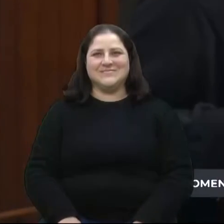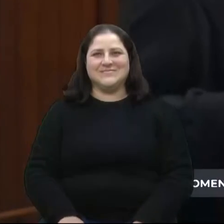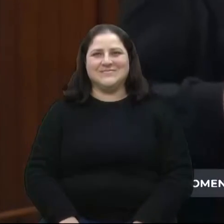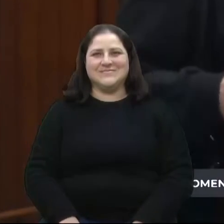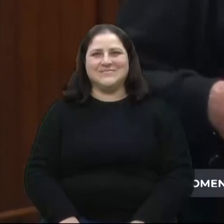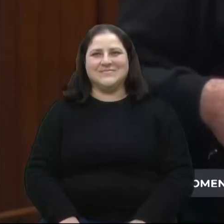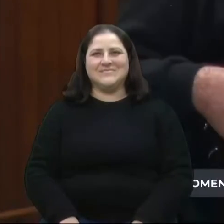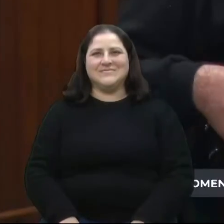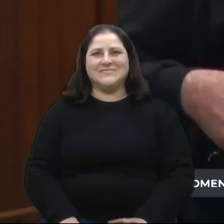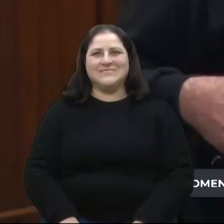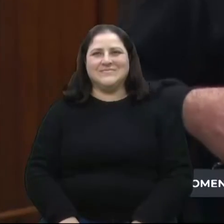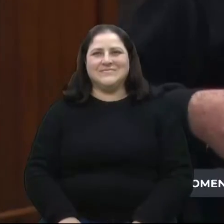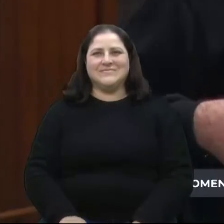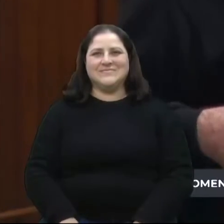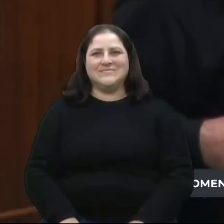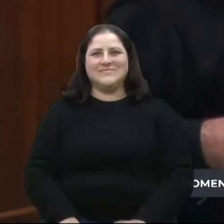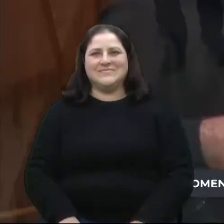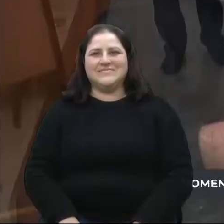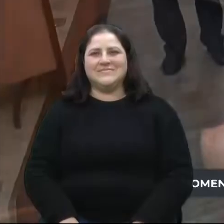sospirare.